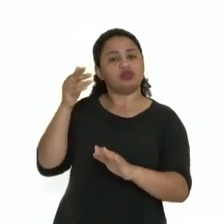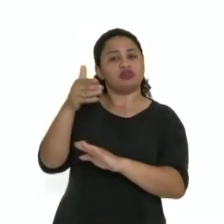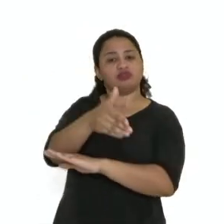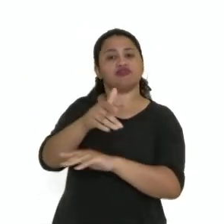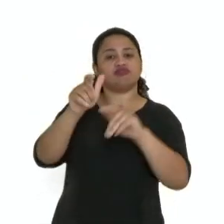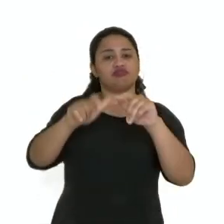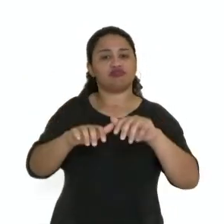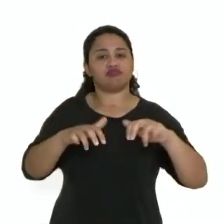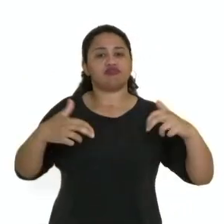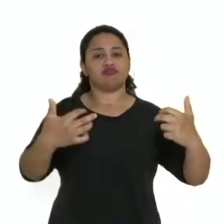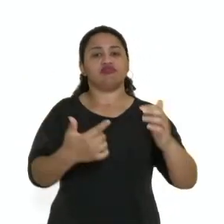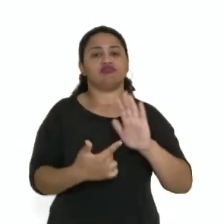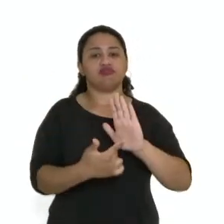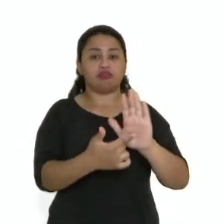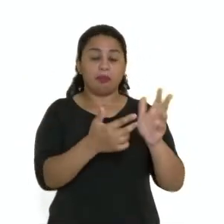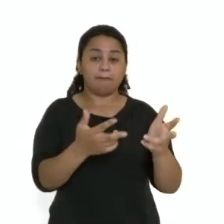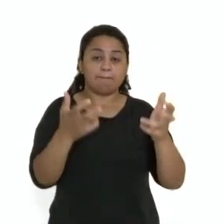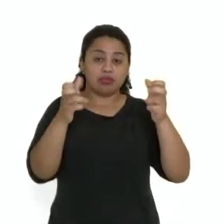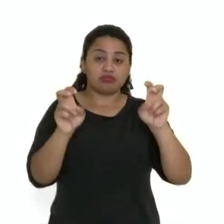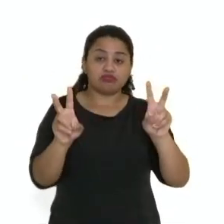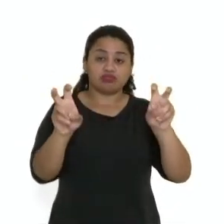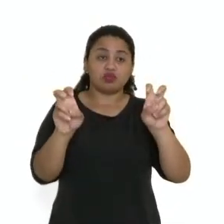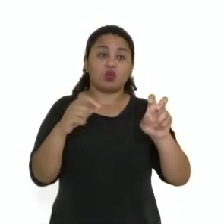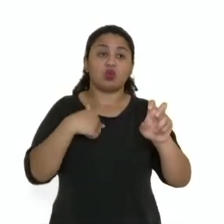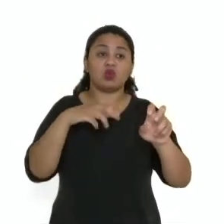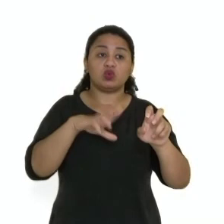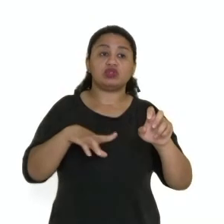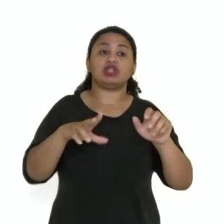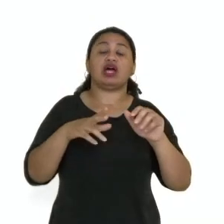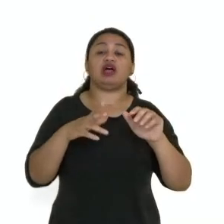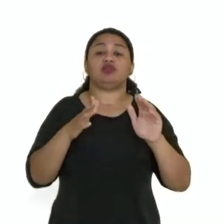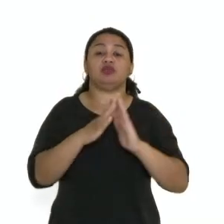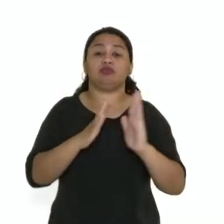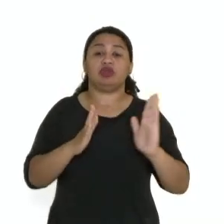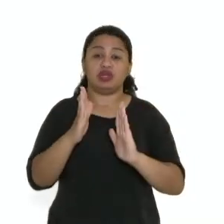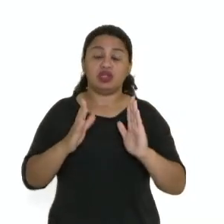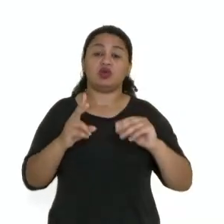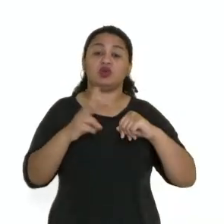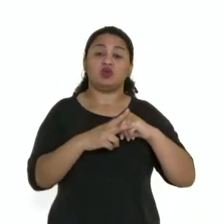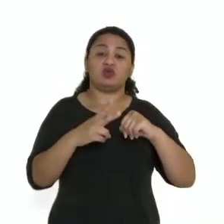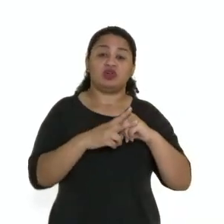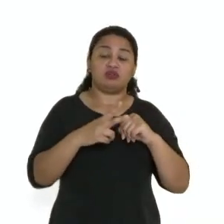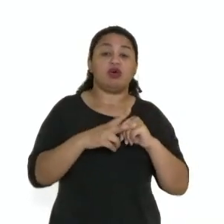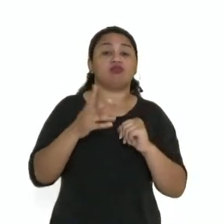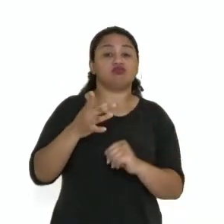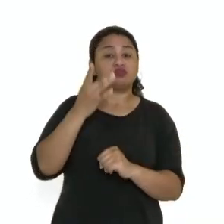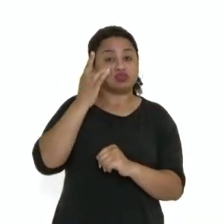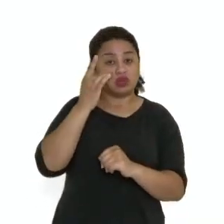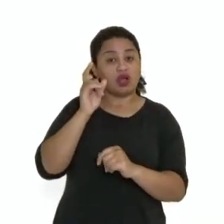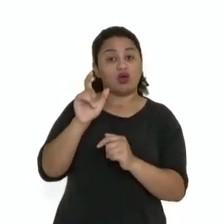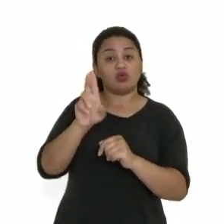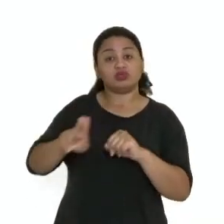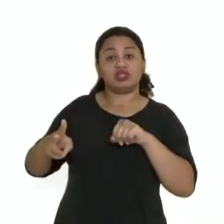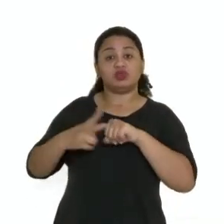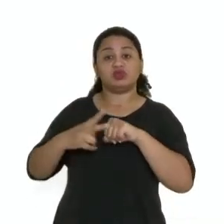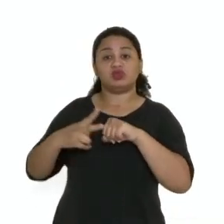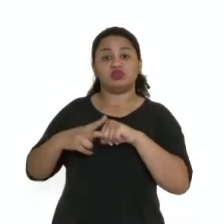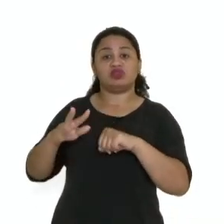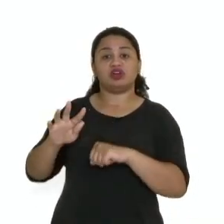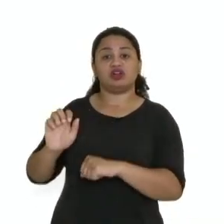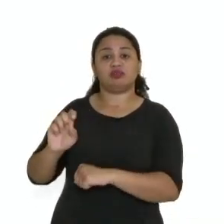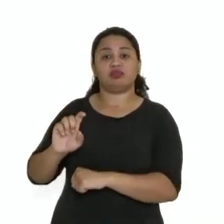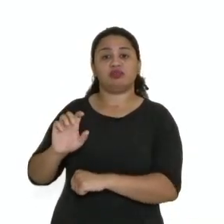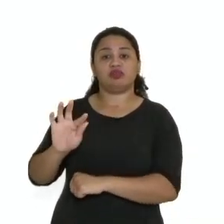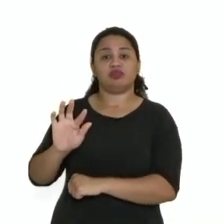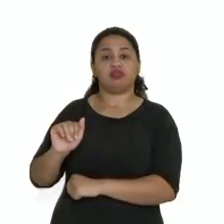Então, observaram que no título, né, foi empregado o tempo verbal presente, né? Fazem, né? Você sabe por que foi utilizado esse